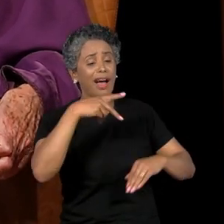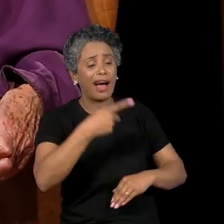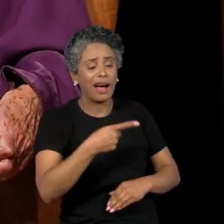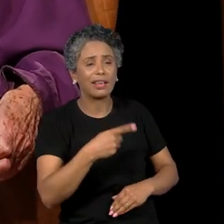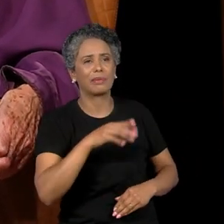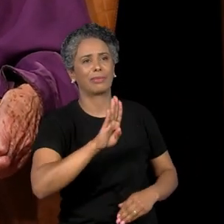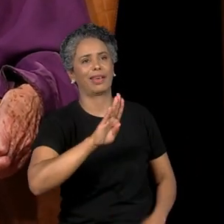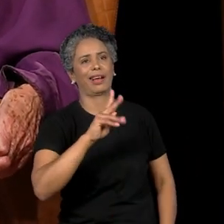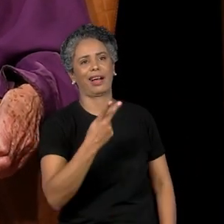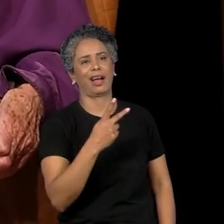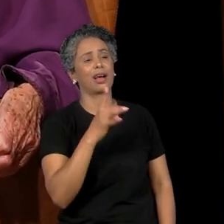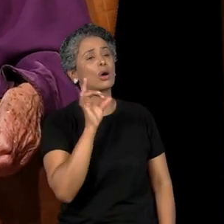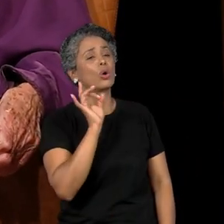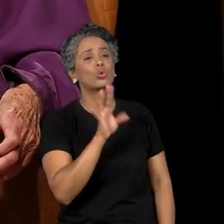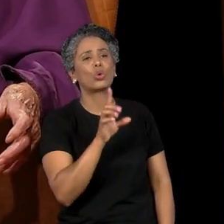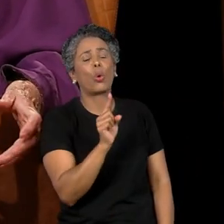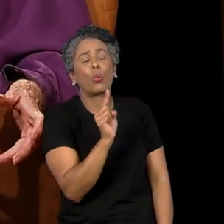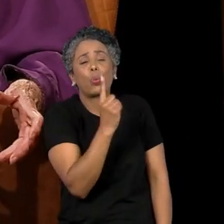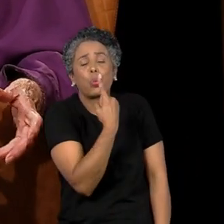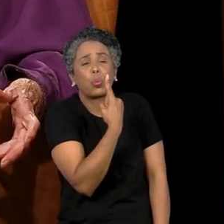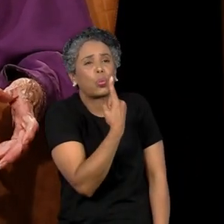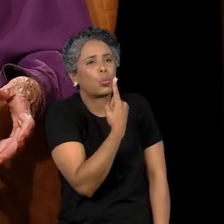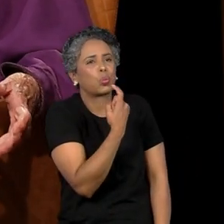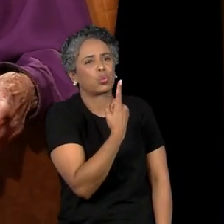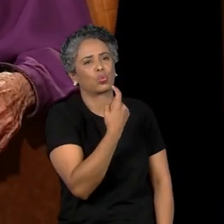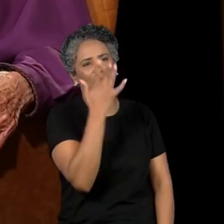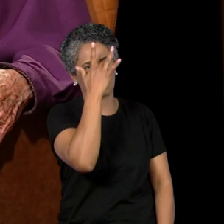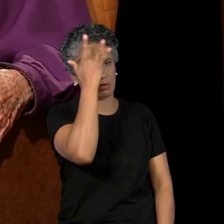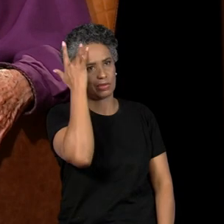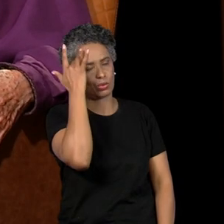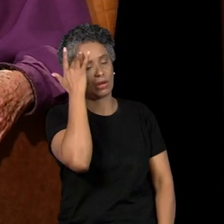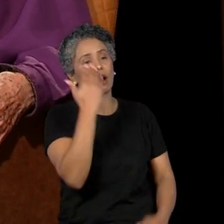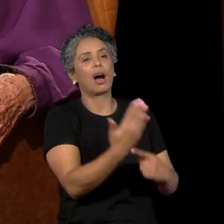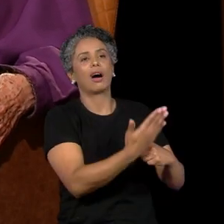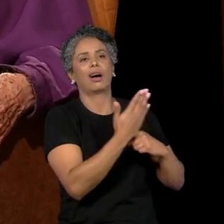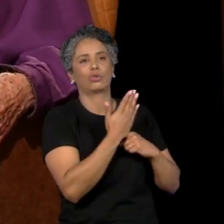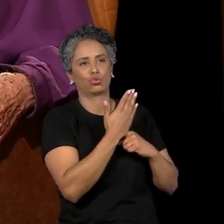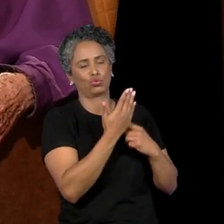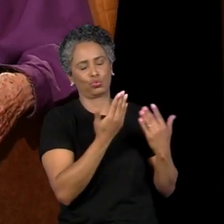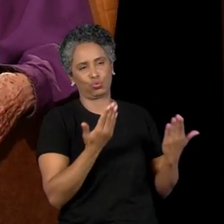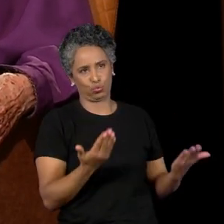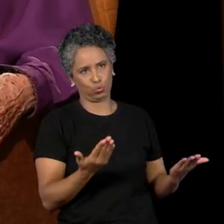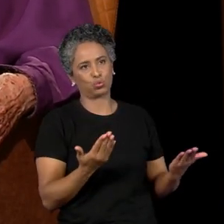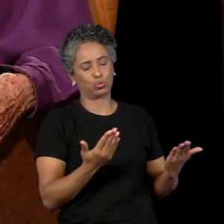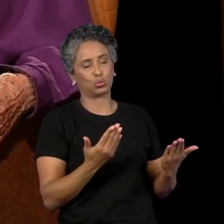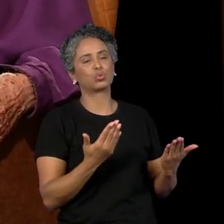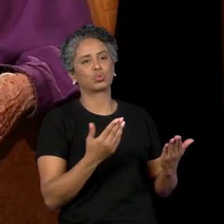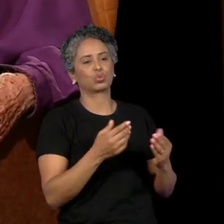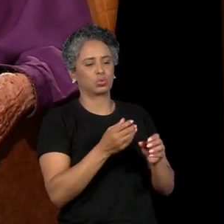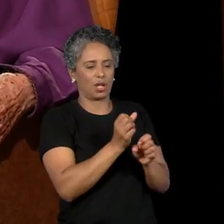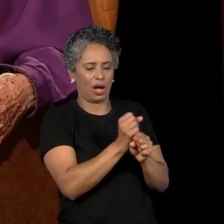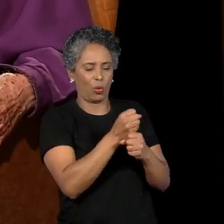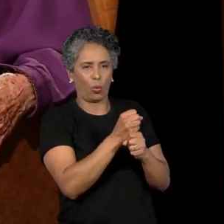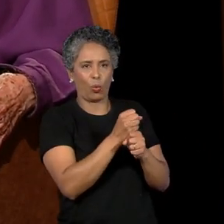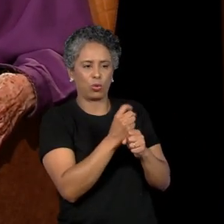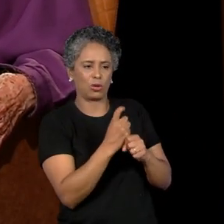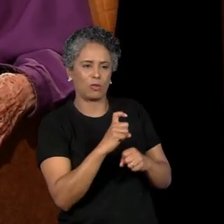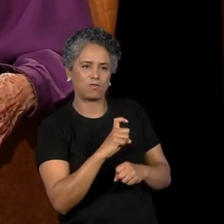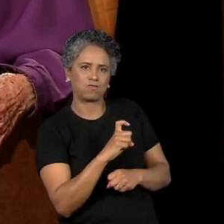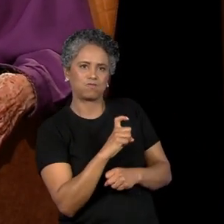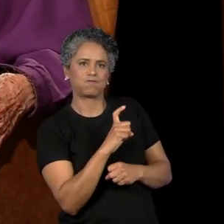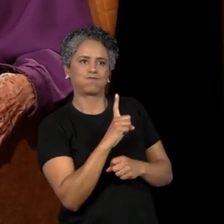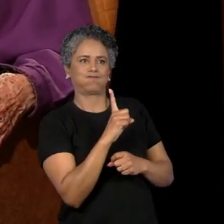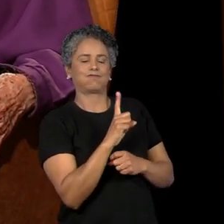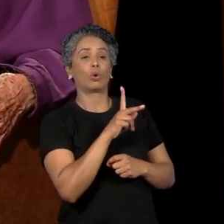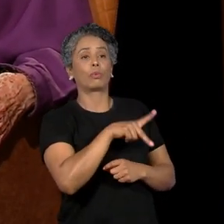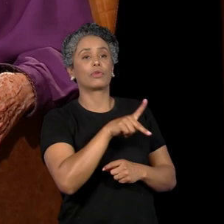tem uma pessoa que dá exercício que serviria para essa minha coluna, que é o professor Carlos